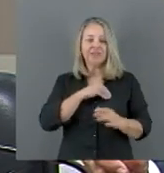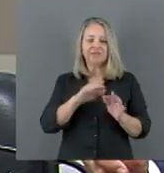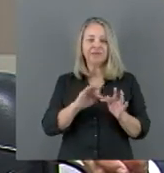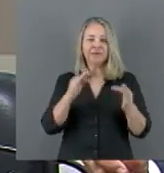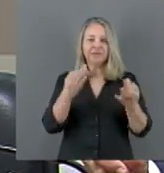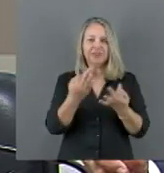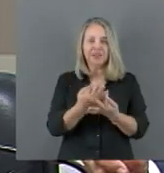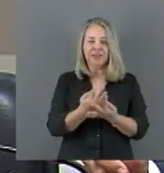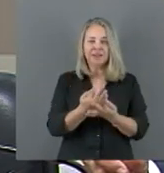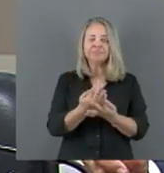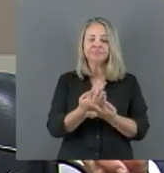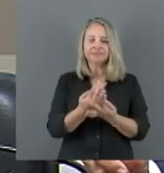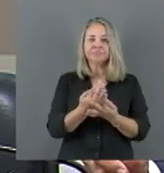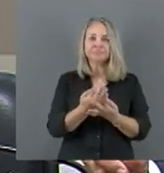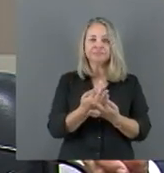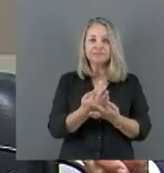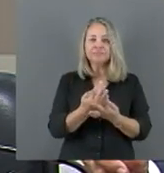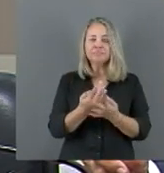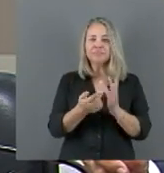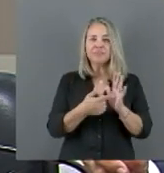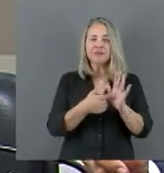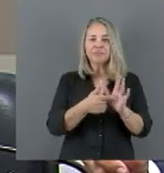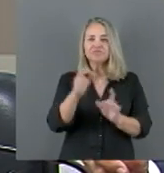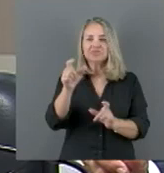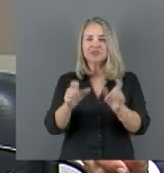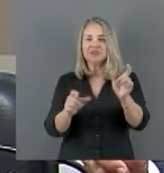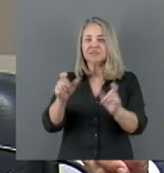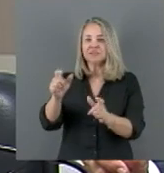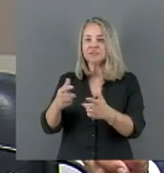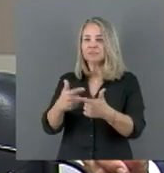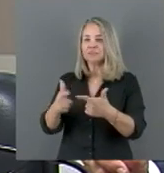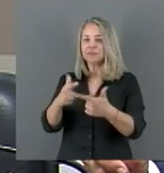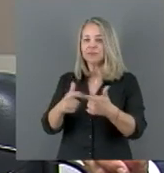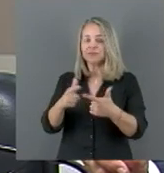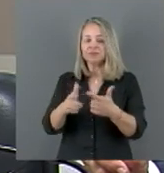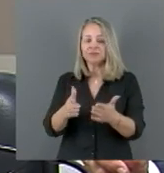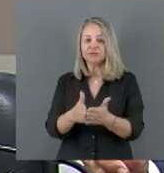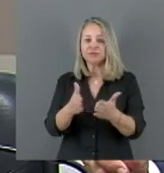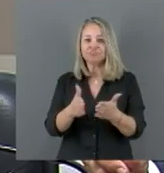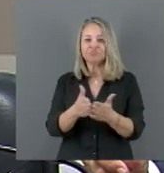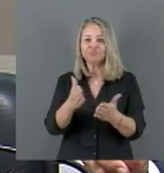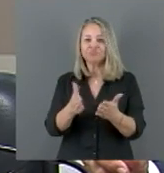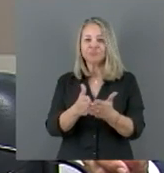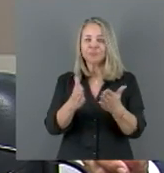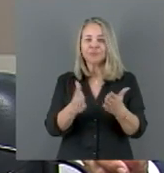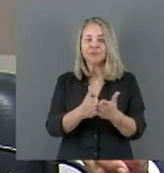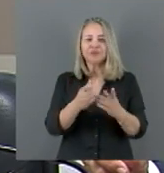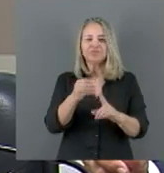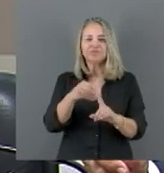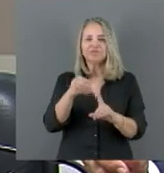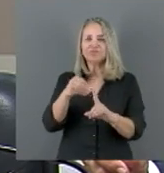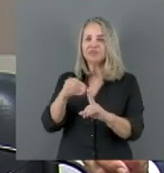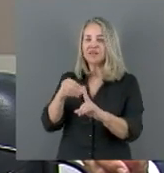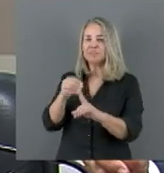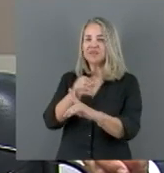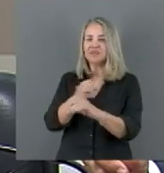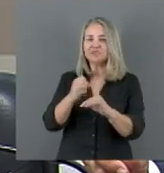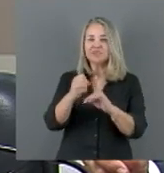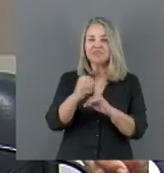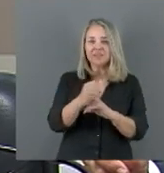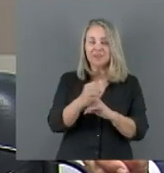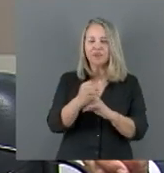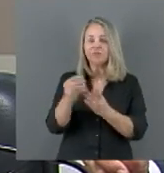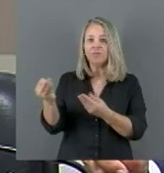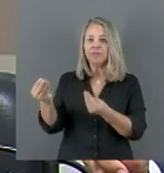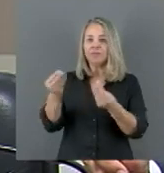parâmetros adicionais de caracterização da situação de miserabilidade e de vulnerabilidade social para